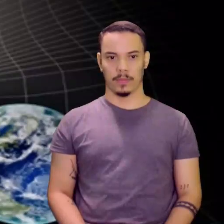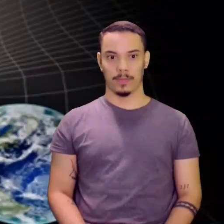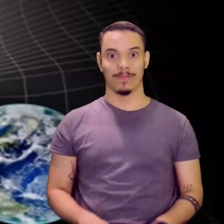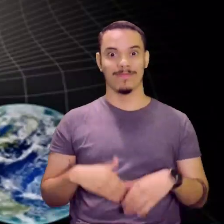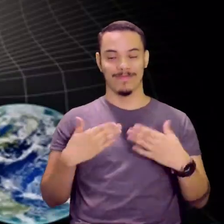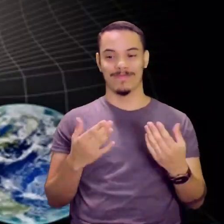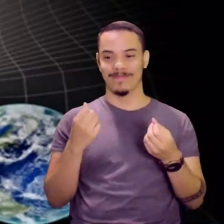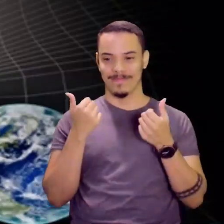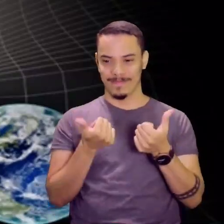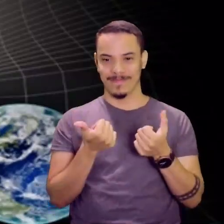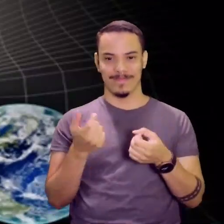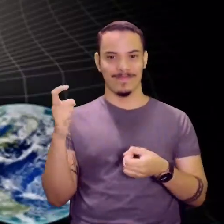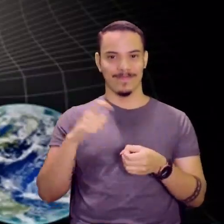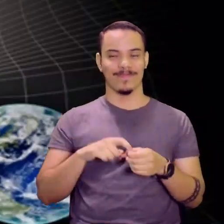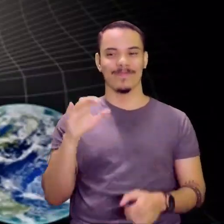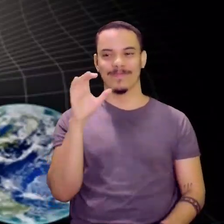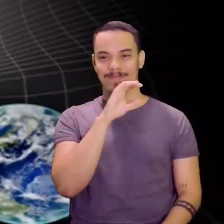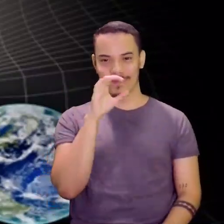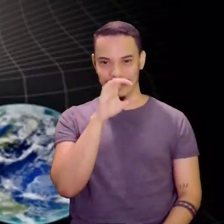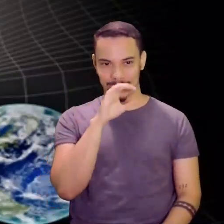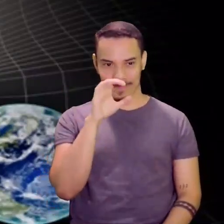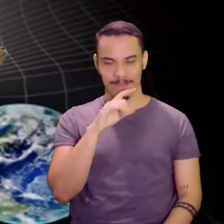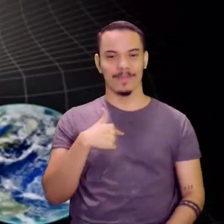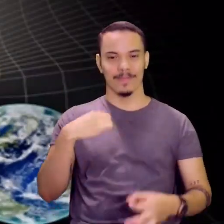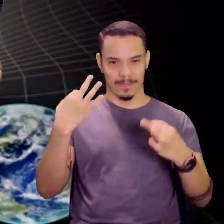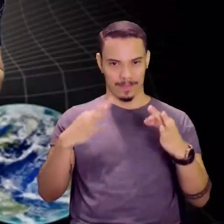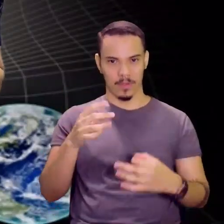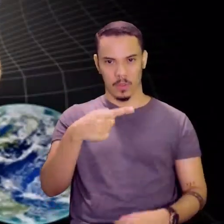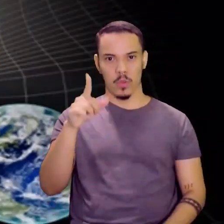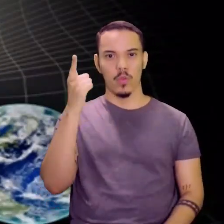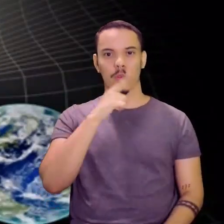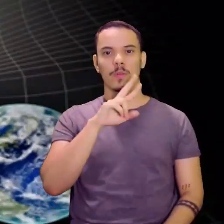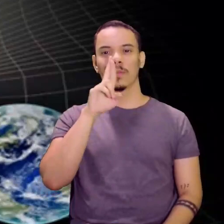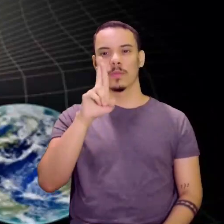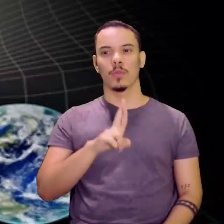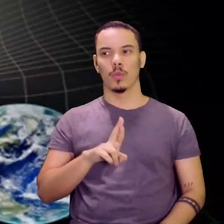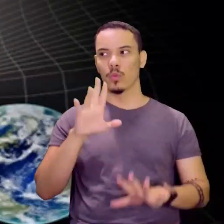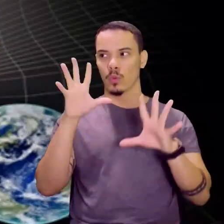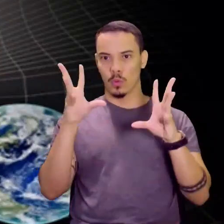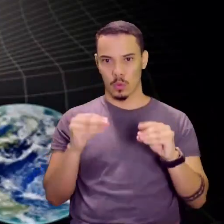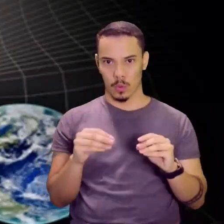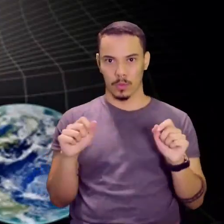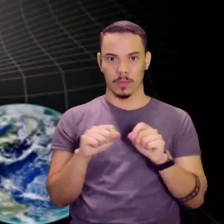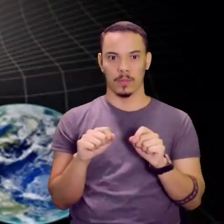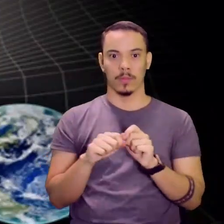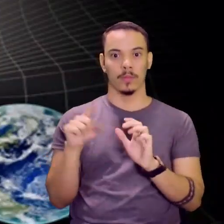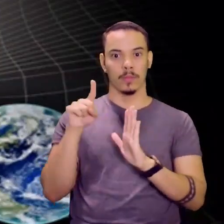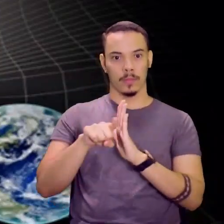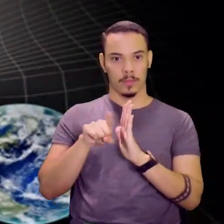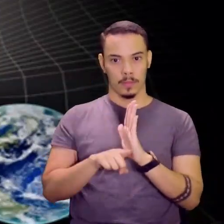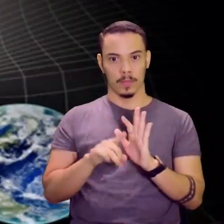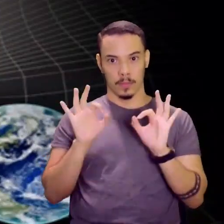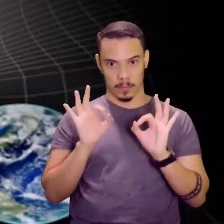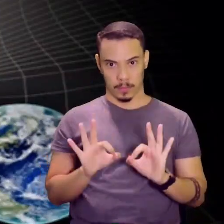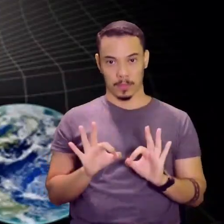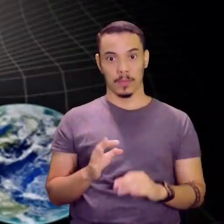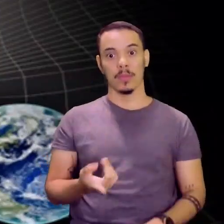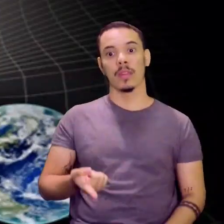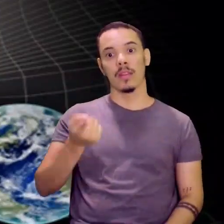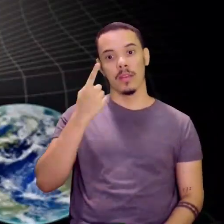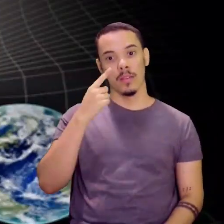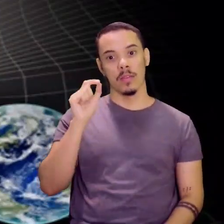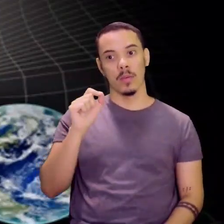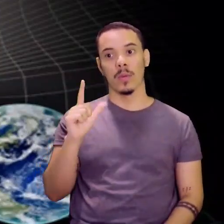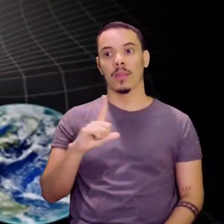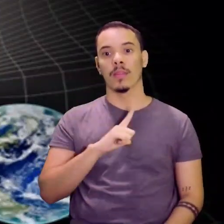Estamos de Olha aí, volta. rapidão, né? Tenho certeza que todo mundo conseguiu fazer tudo das nossas questões. Vamos ver ali o que nós